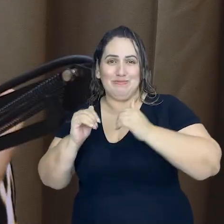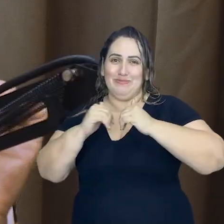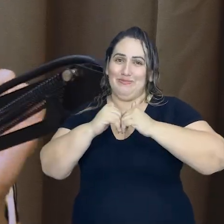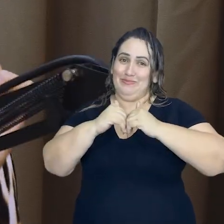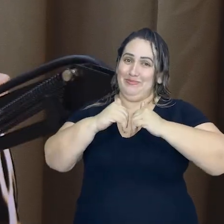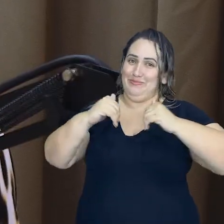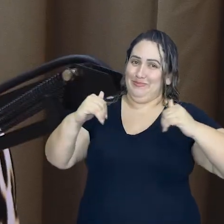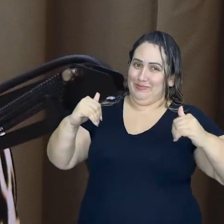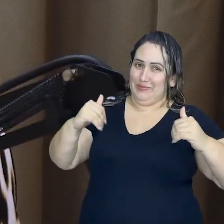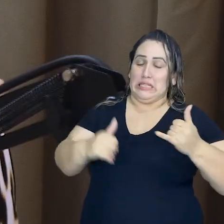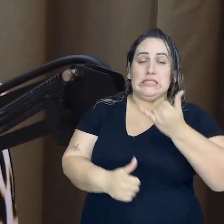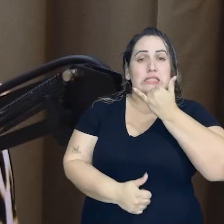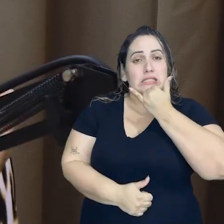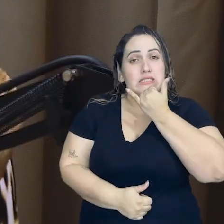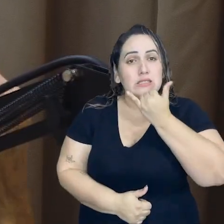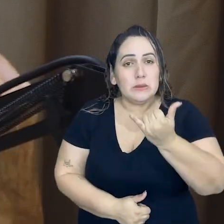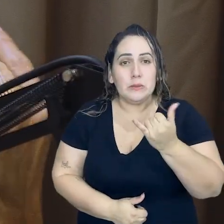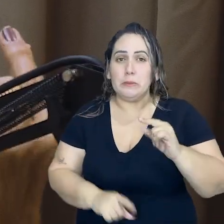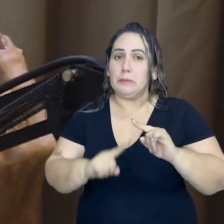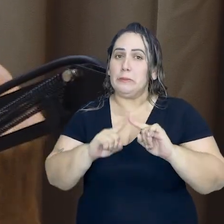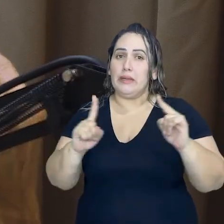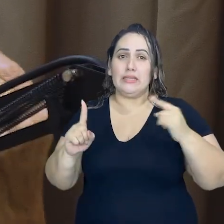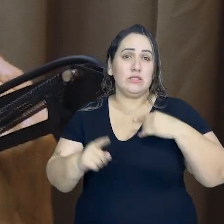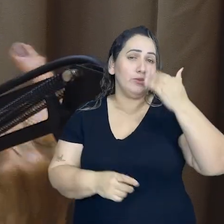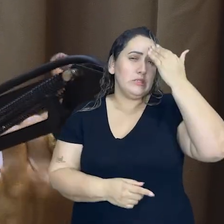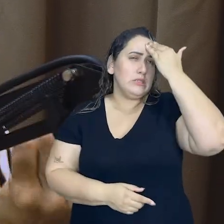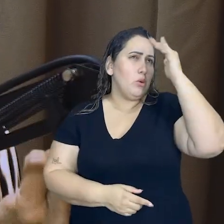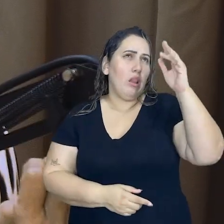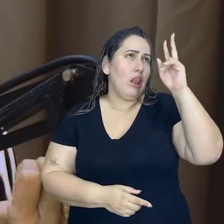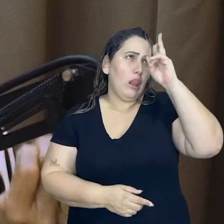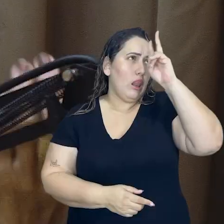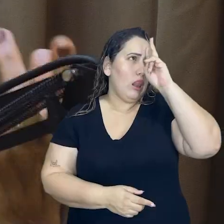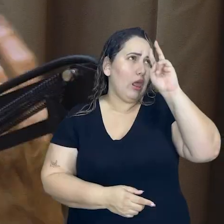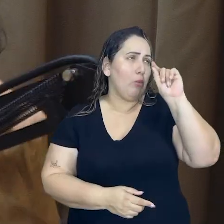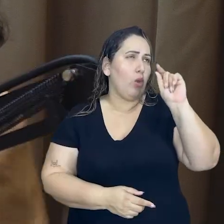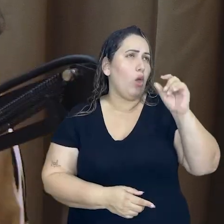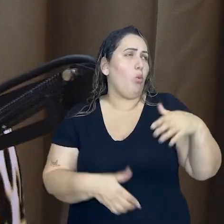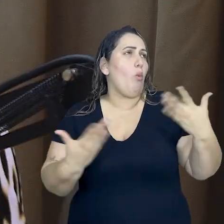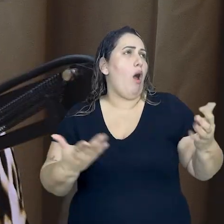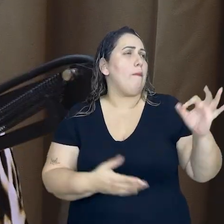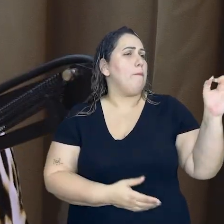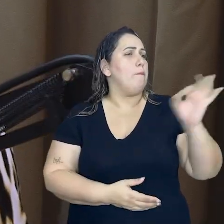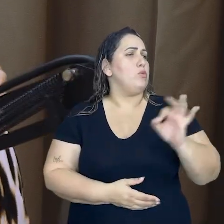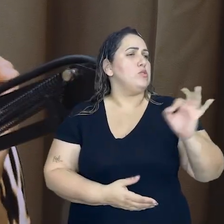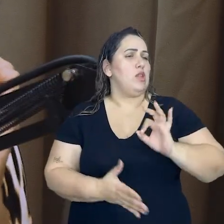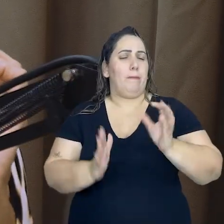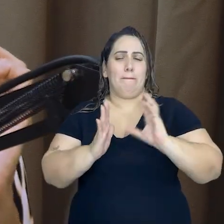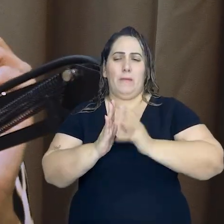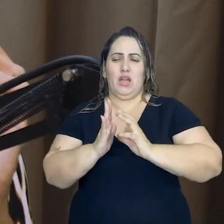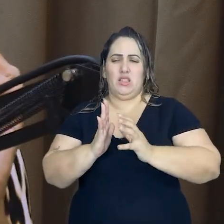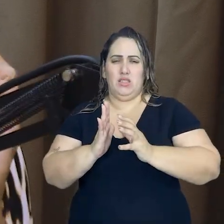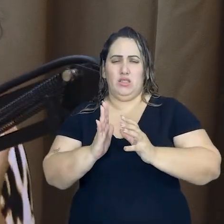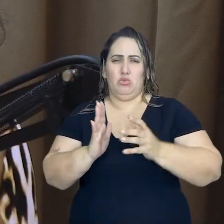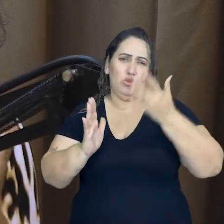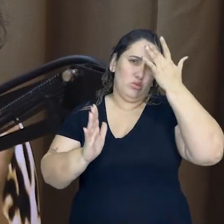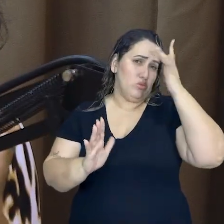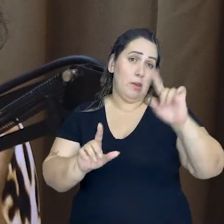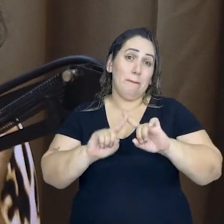eu não me lembro aqui qual o percentual para cada partido, mas vai depender da representação,